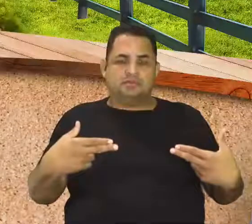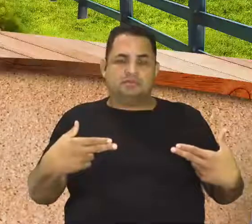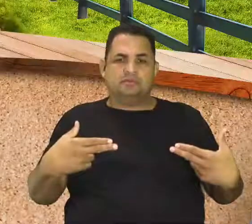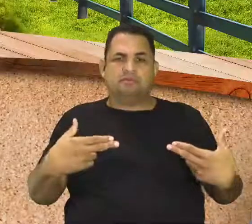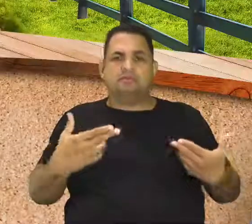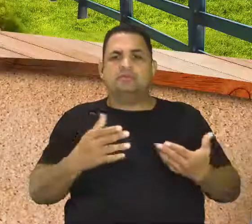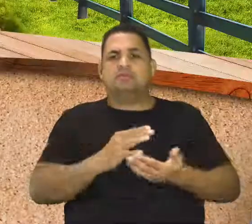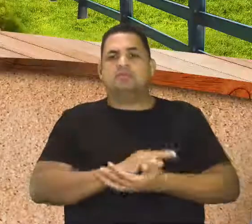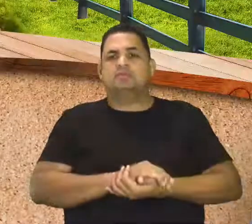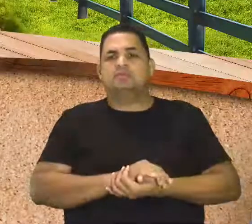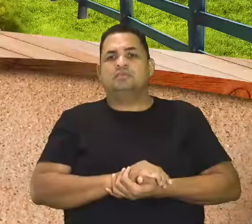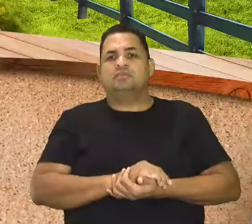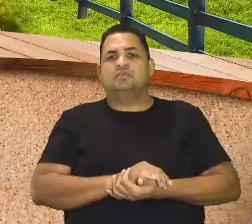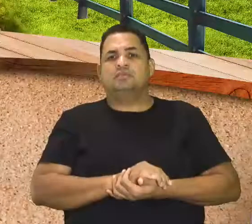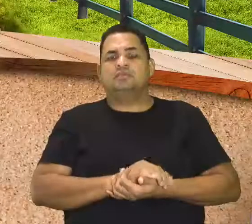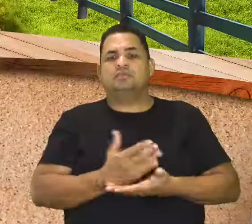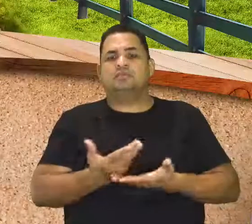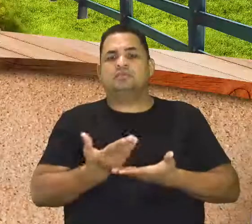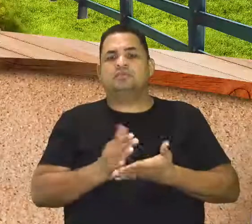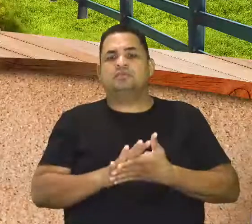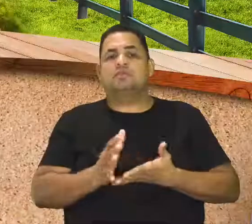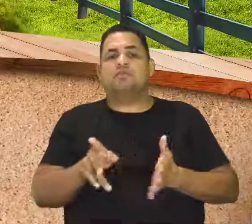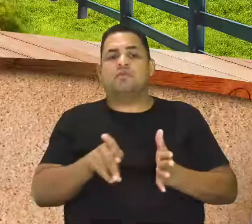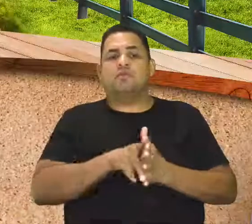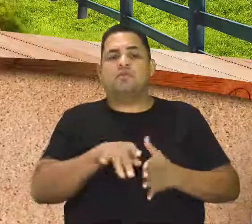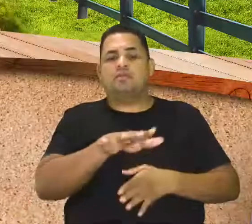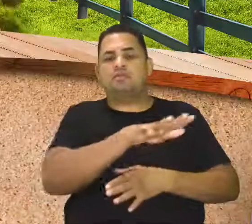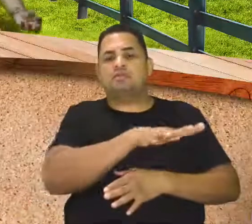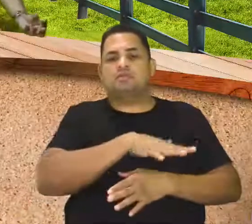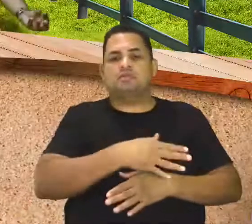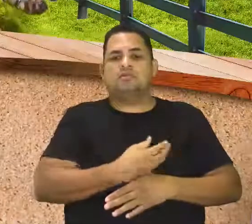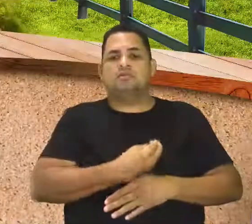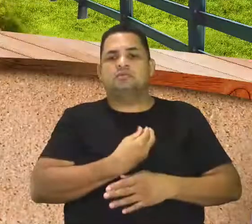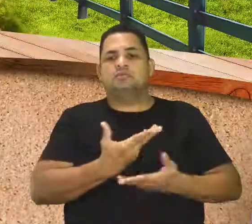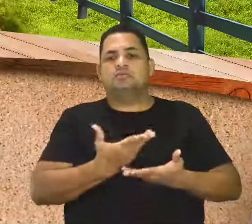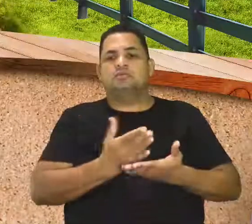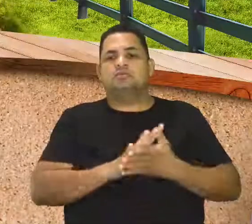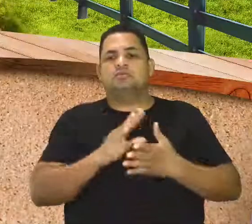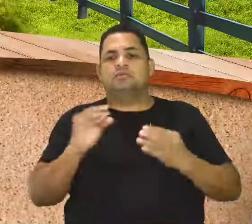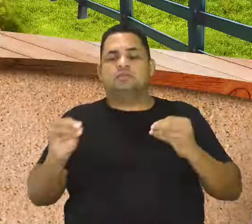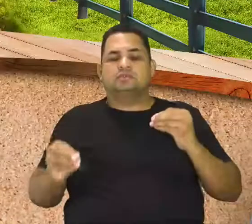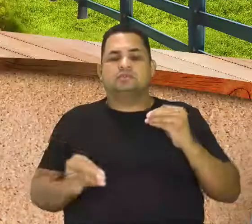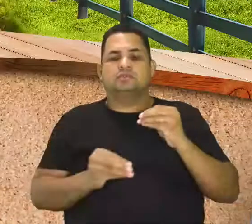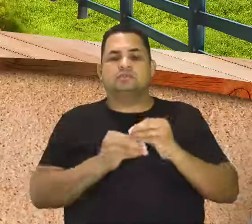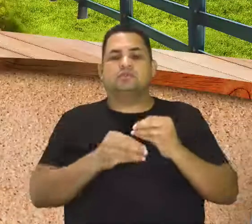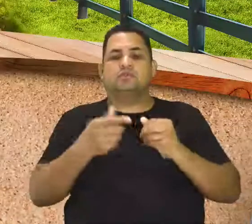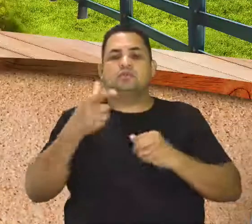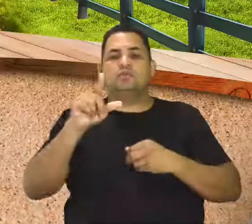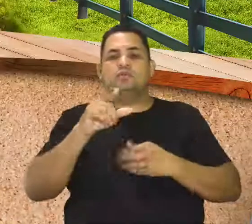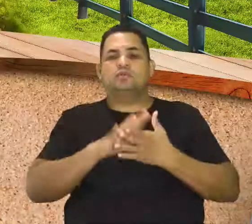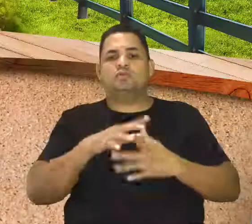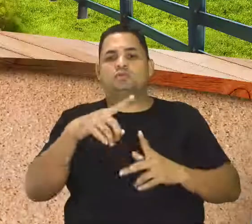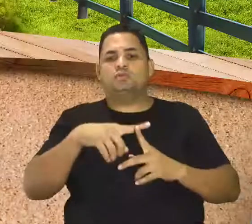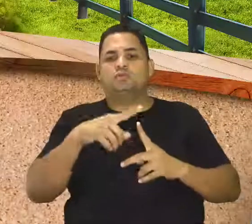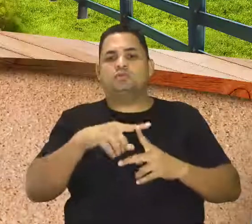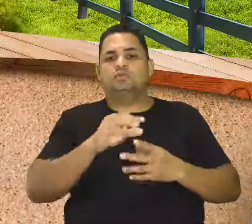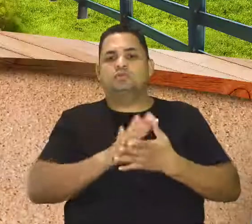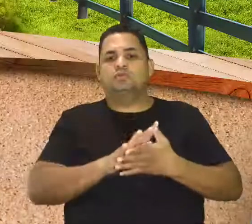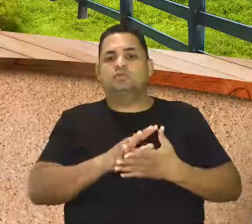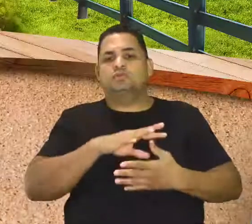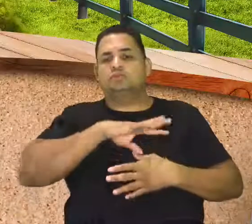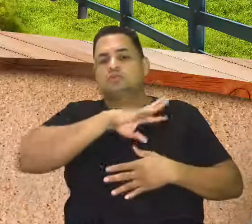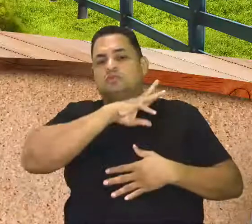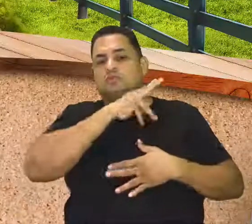floresta, que são endêmicas daquele ecossistema, e eu vou estar inserindo um outro tipo de criação, que